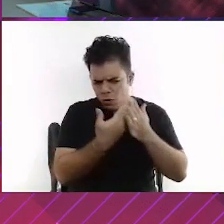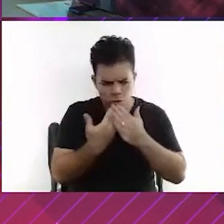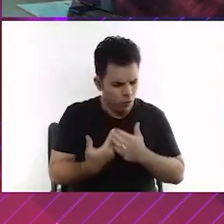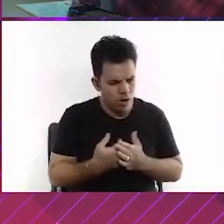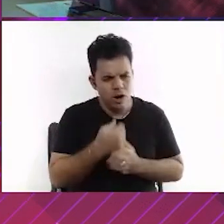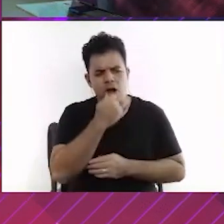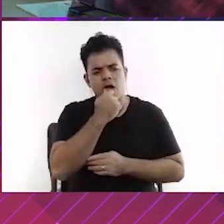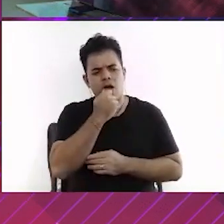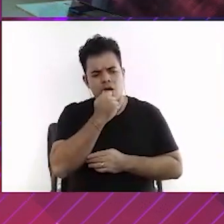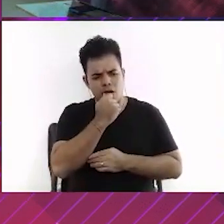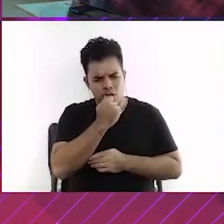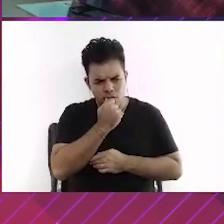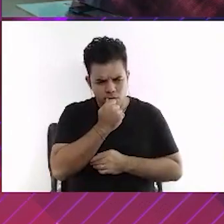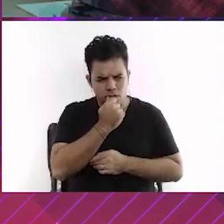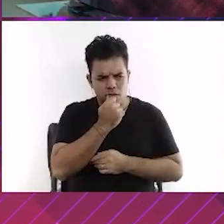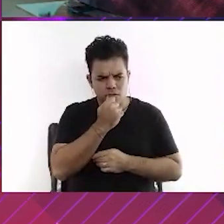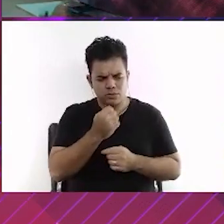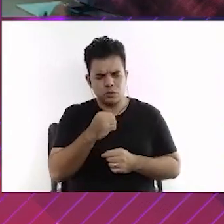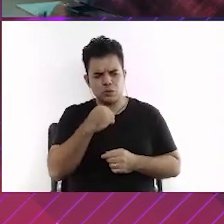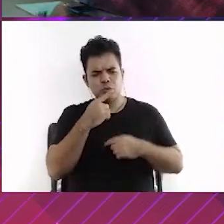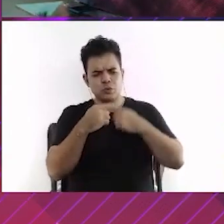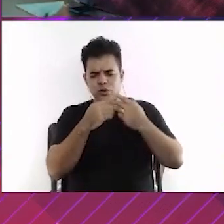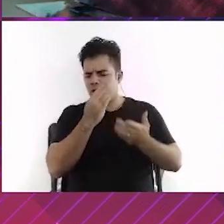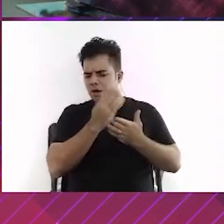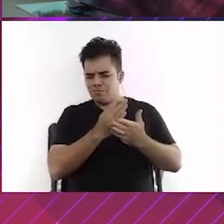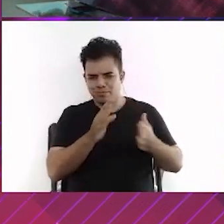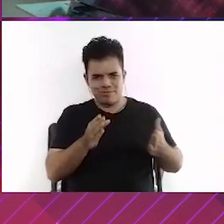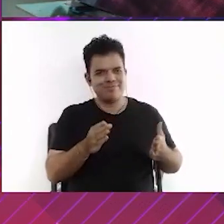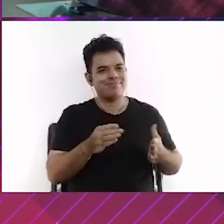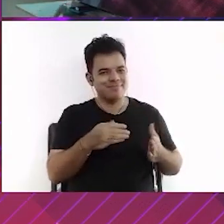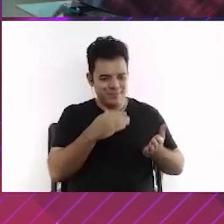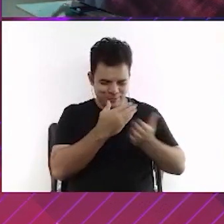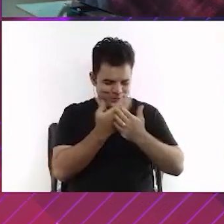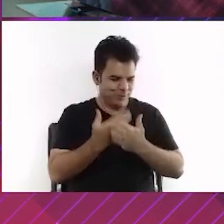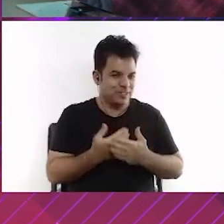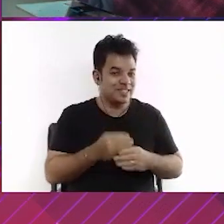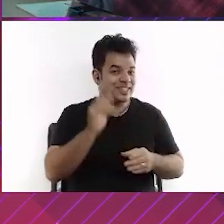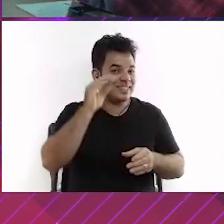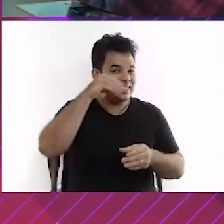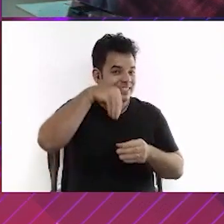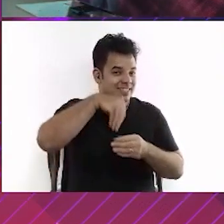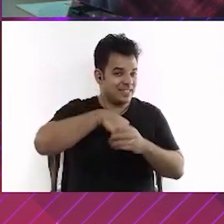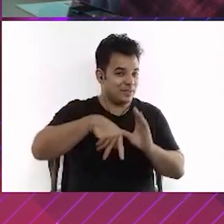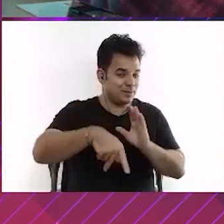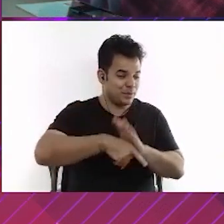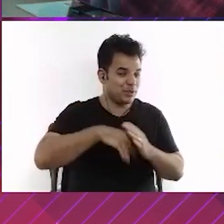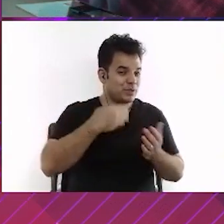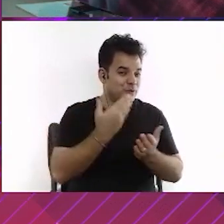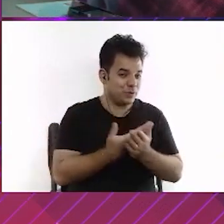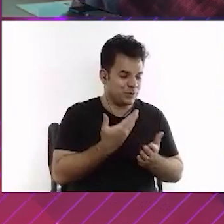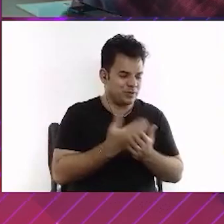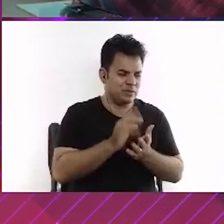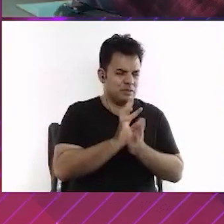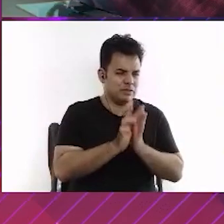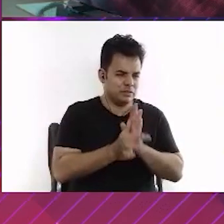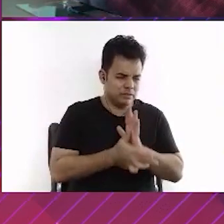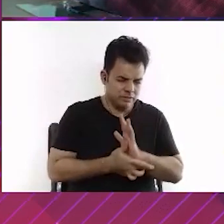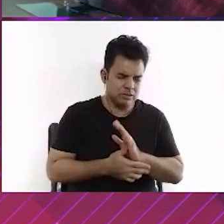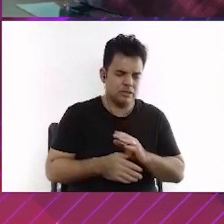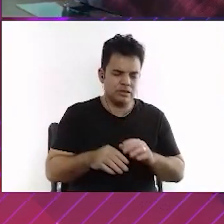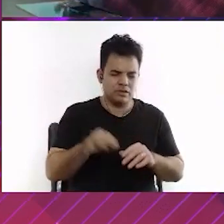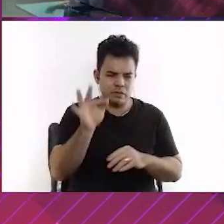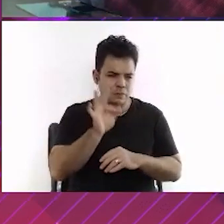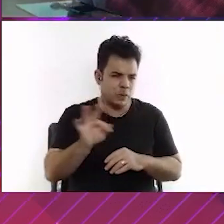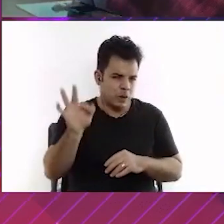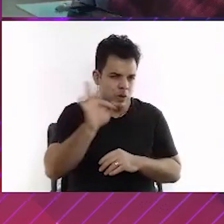mistério. E foi aí que nós, dentro da disciplina lá, disciplinas do mestrado, utilizamos